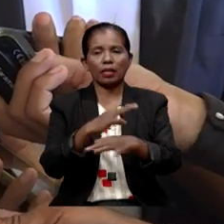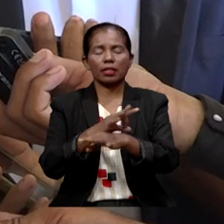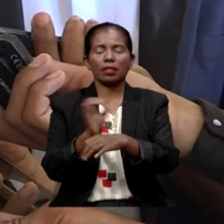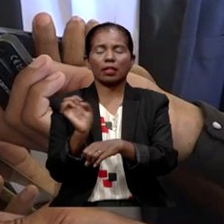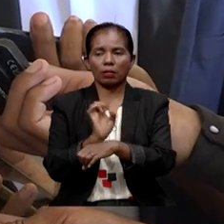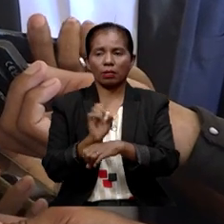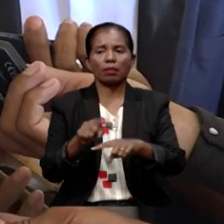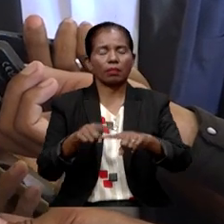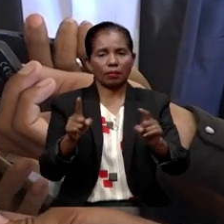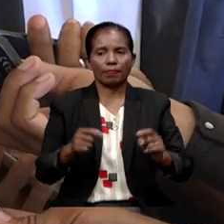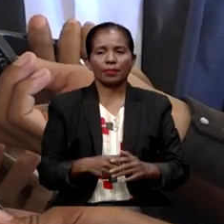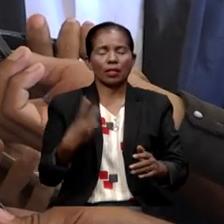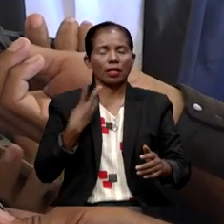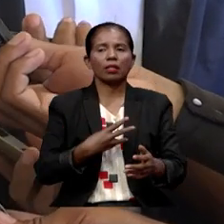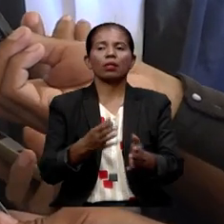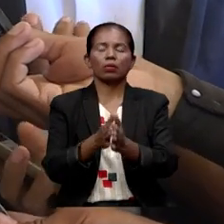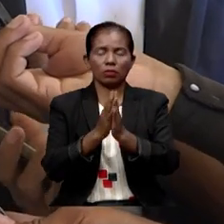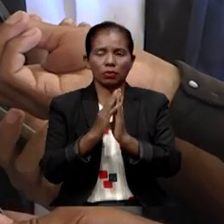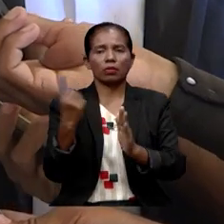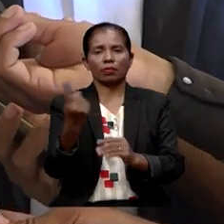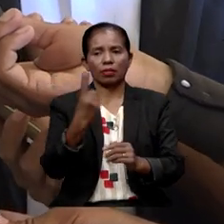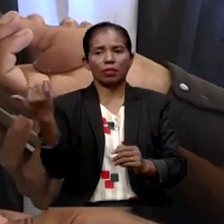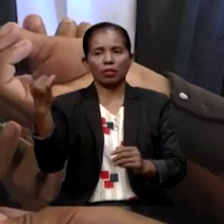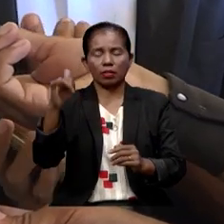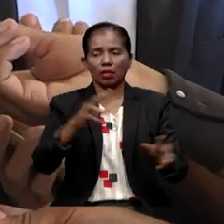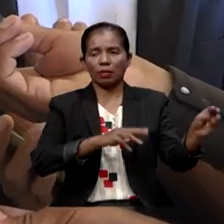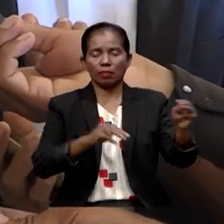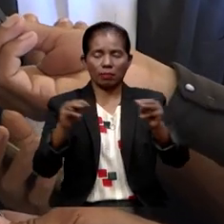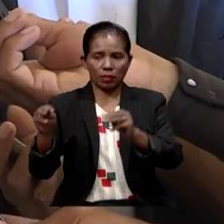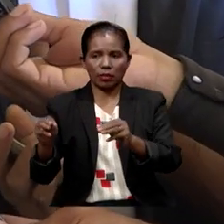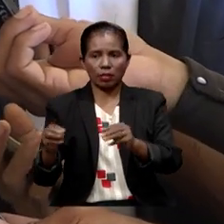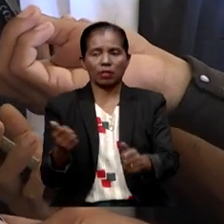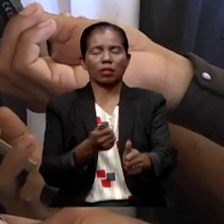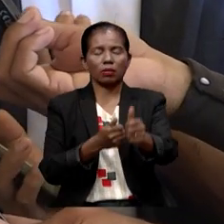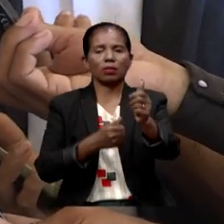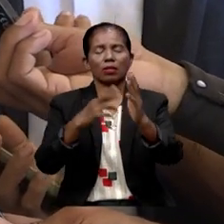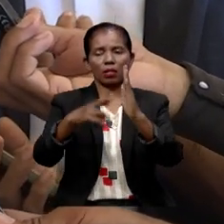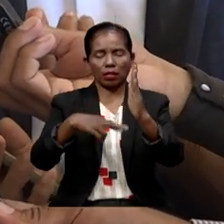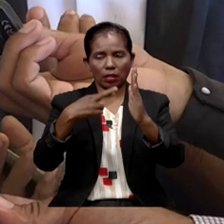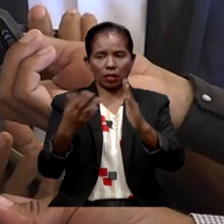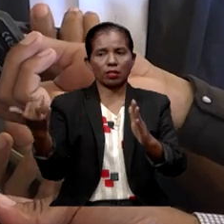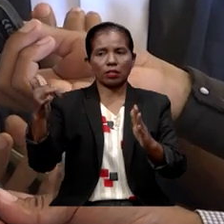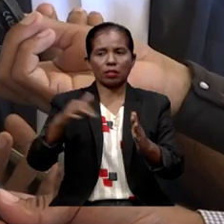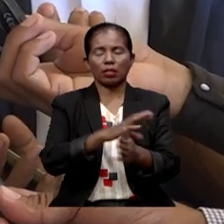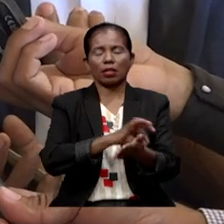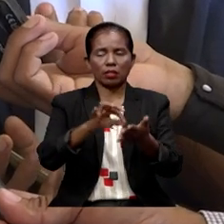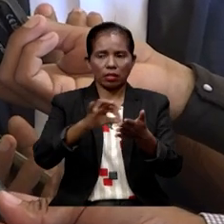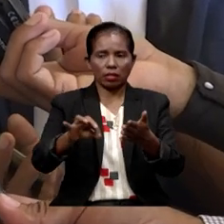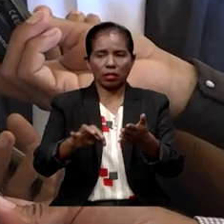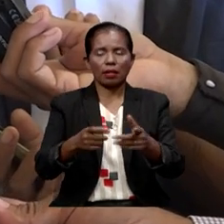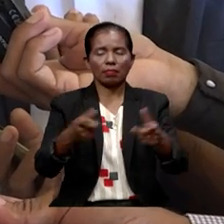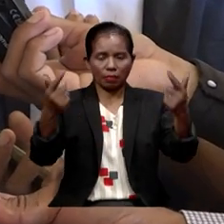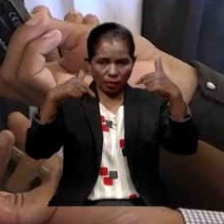bem, Itahusu na Fatin, para ser a tu mundo, né? Tem que cumprir lei, ser nem contrato, quando rodou, mas